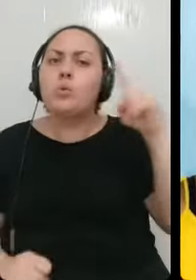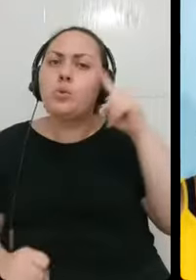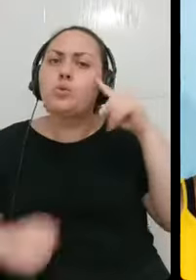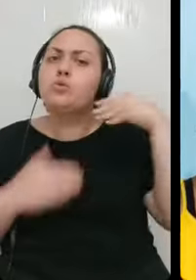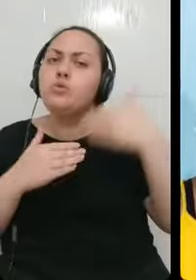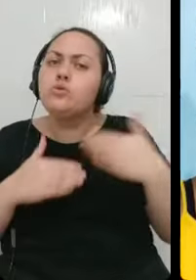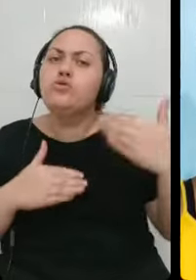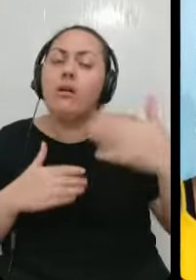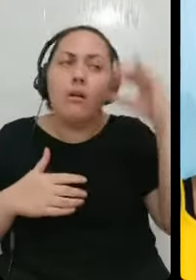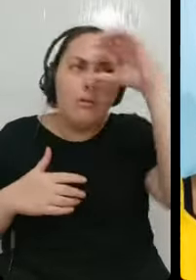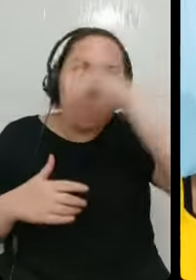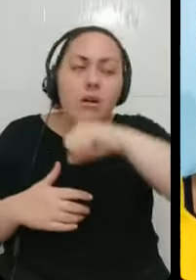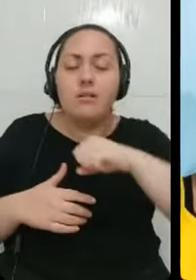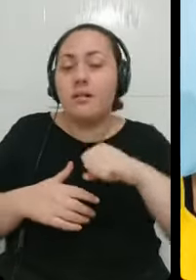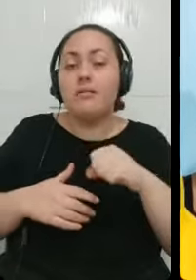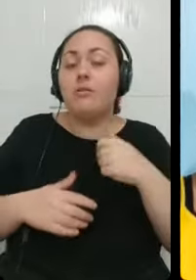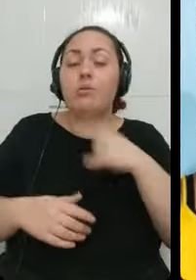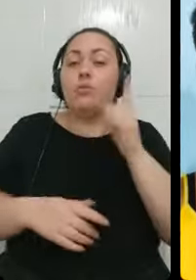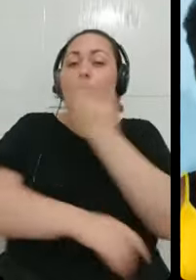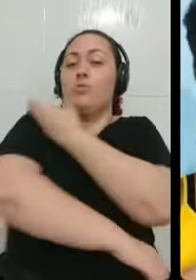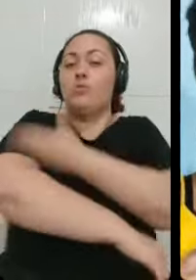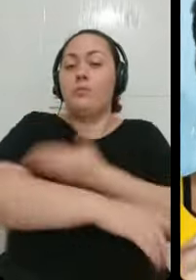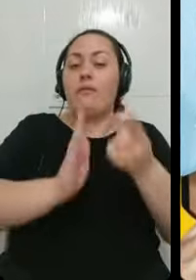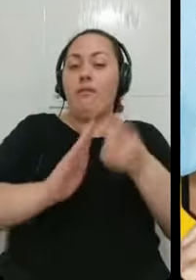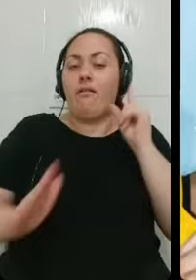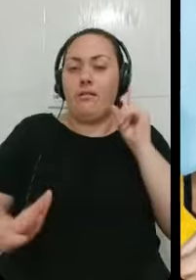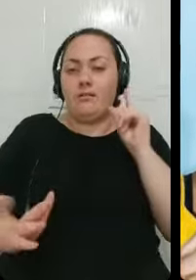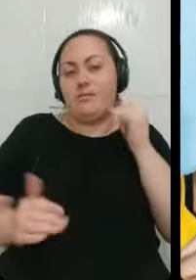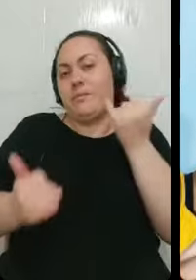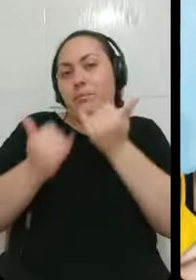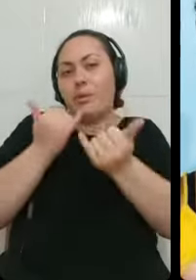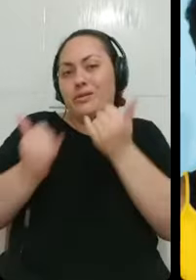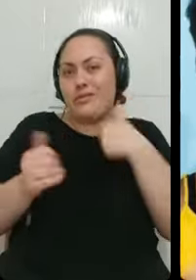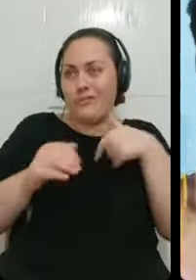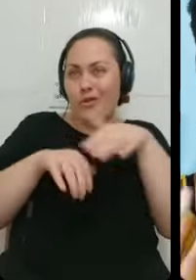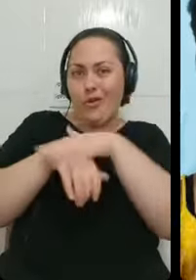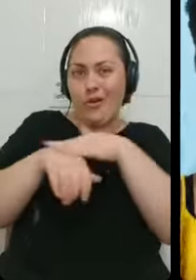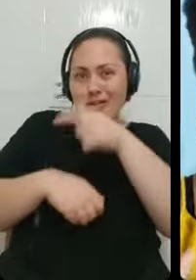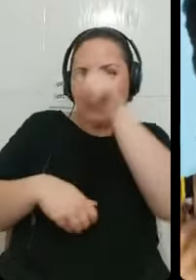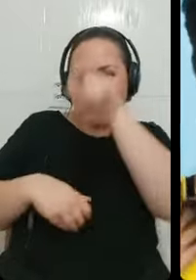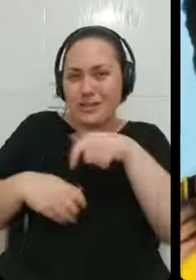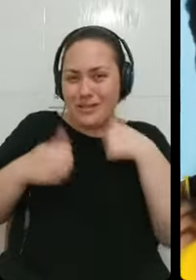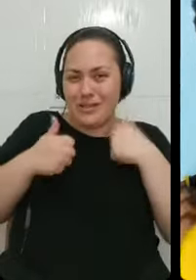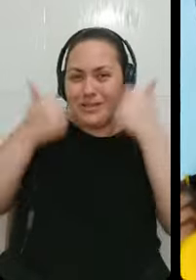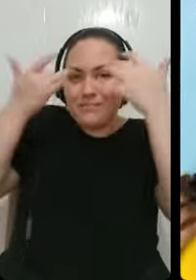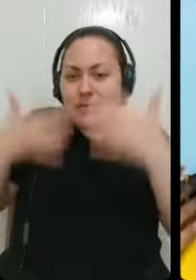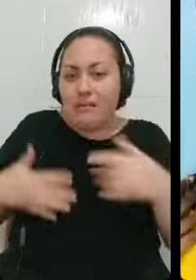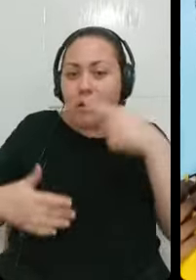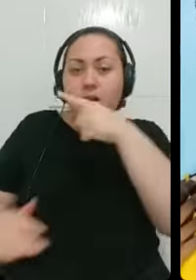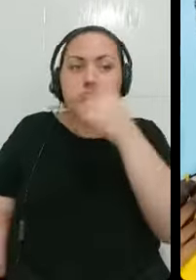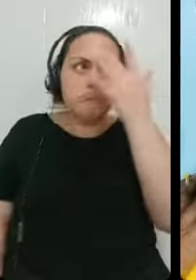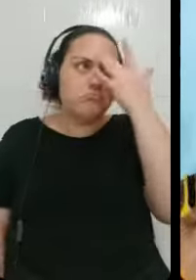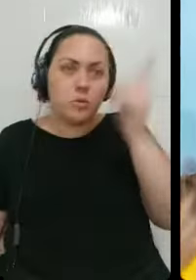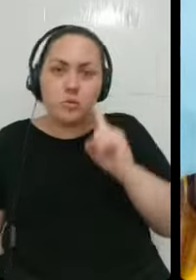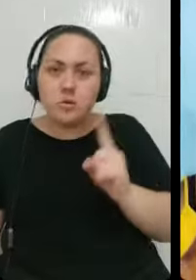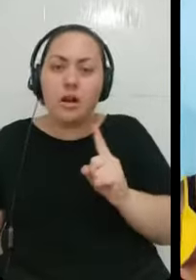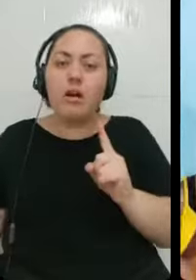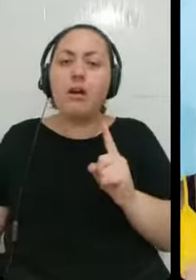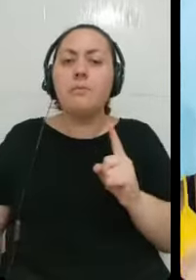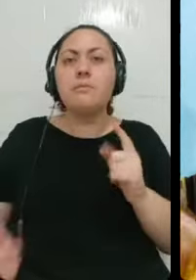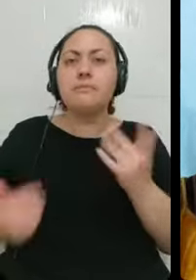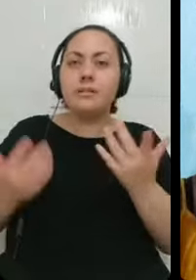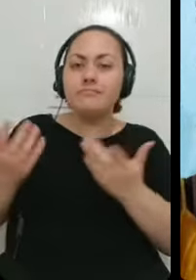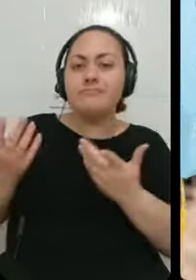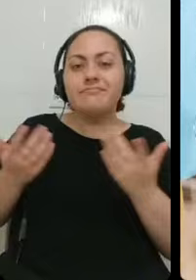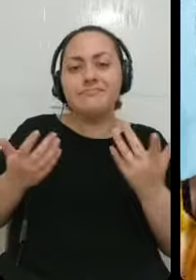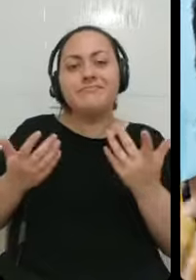vai explicar pra uma pessoa, e essa pessoa às vezes não, enfim, não sabe. Daí, sei lá, sabe? É